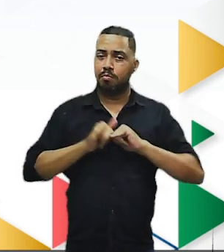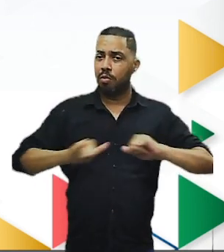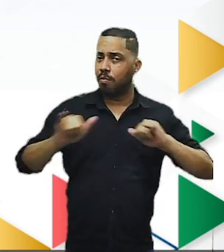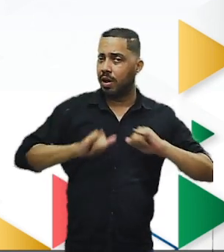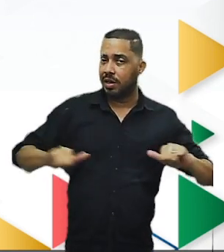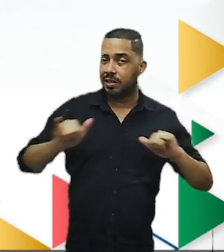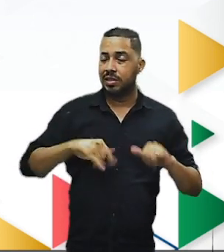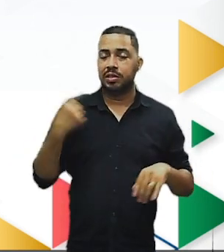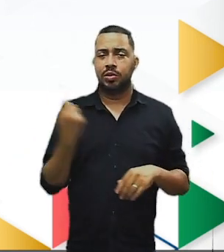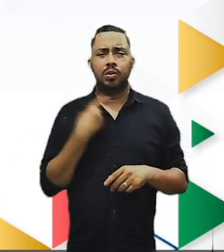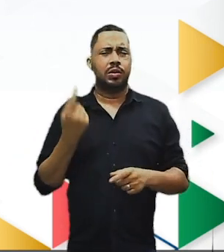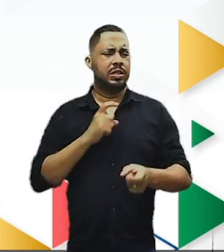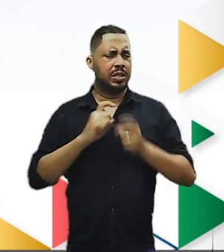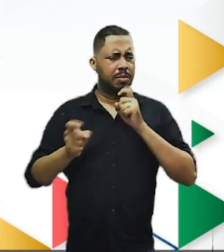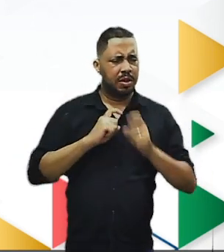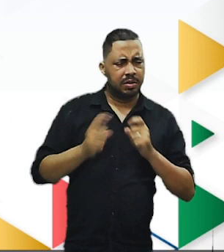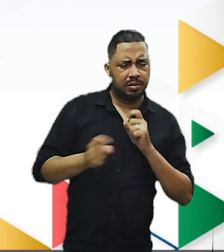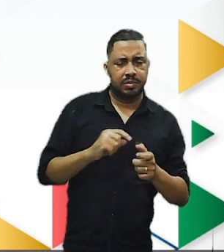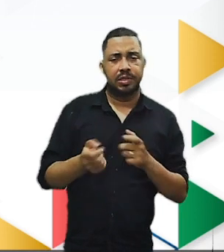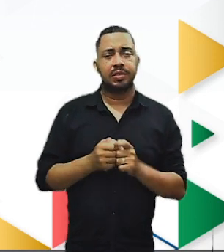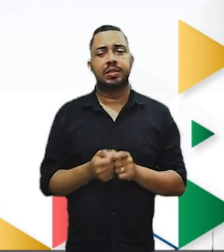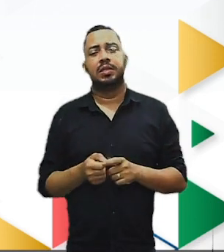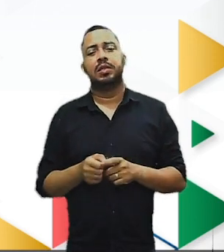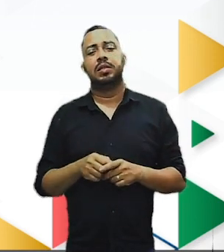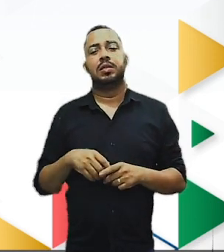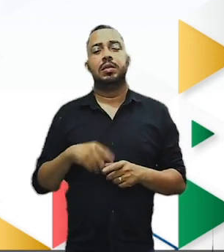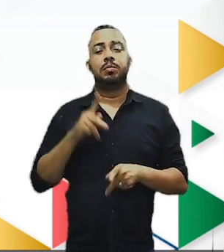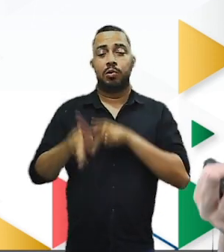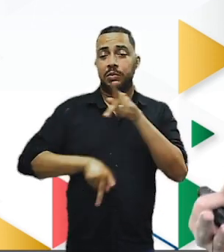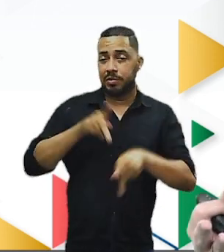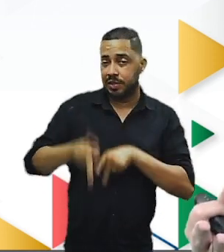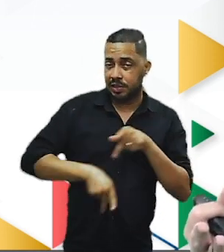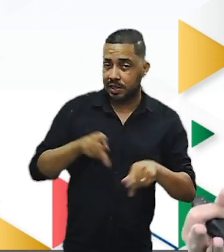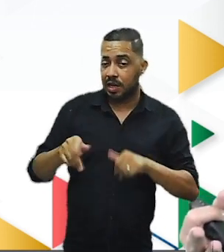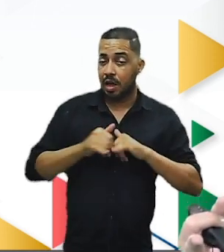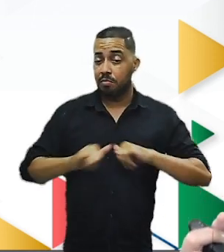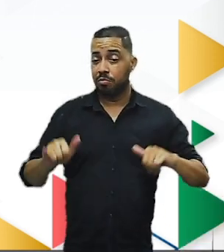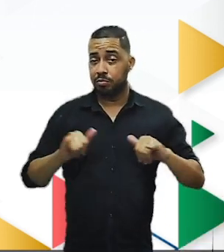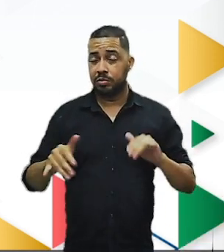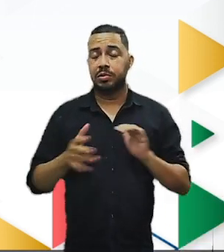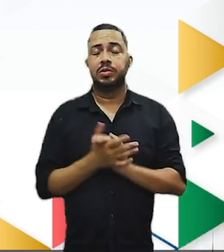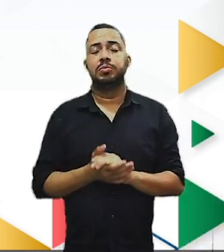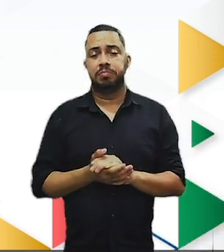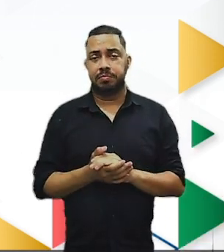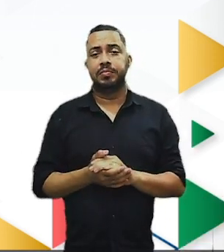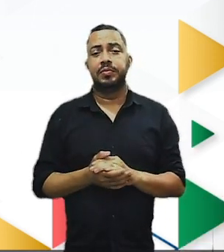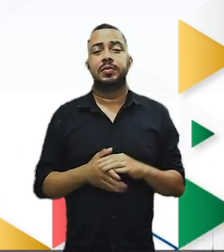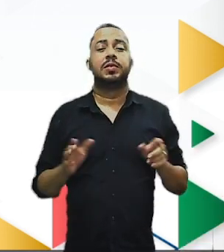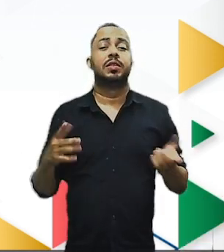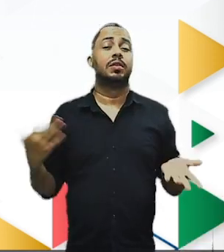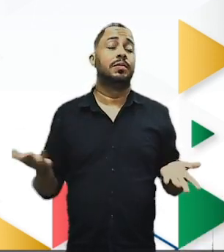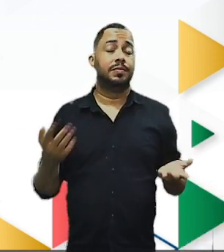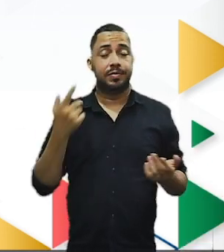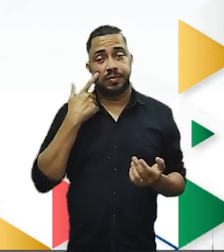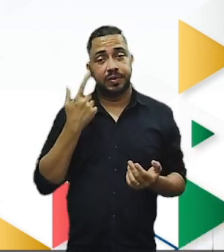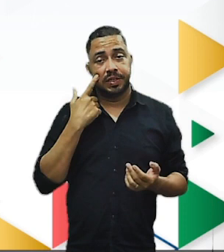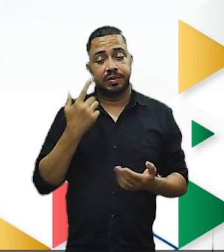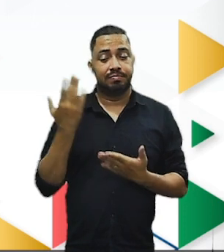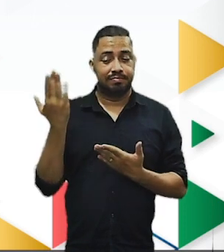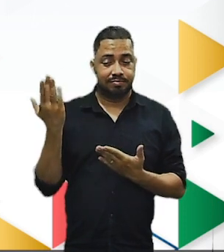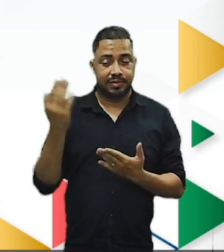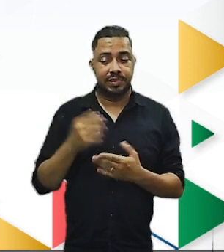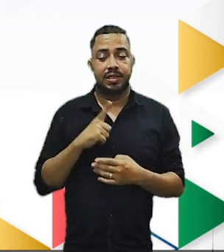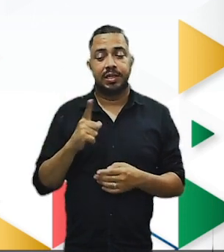aqui debatemos propaganda, publicidade, tornar público, certo? Então vejam só, na tela